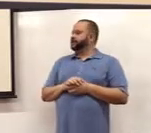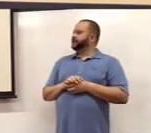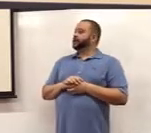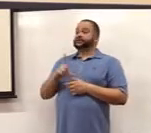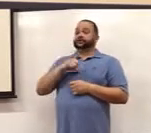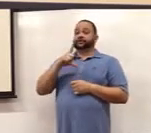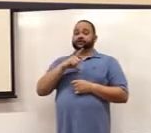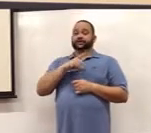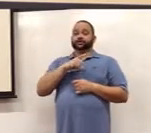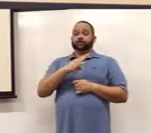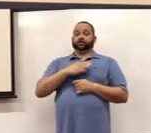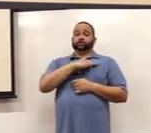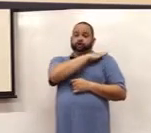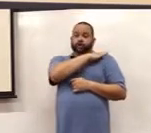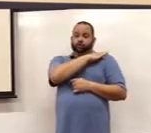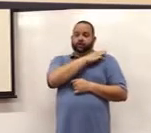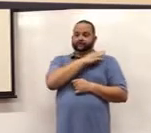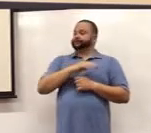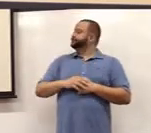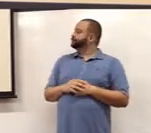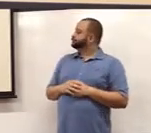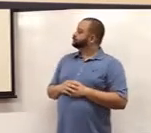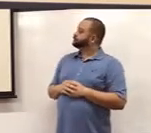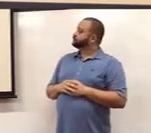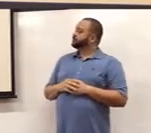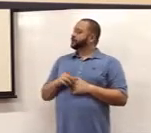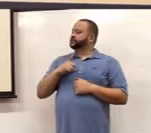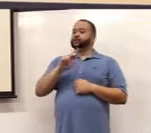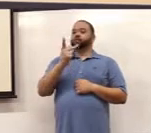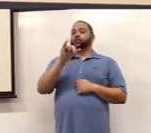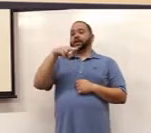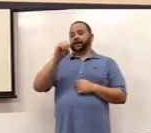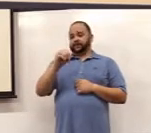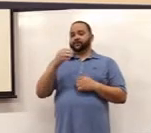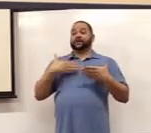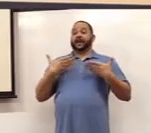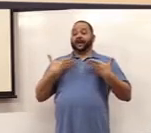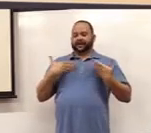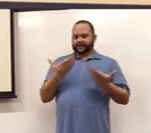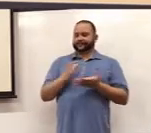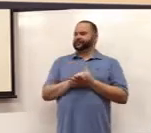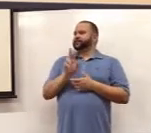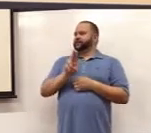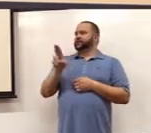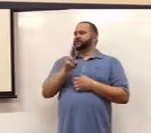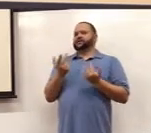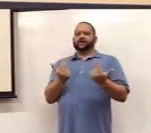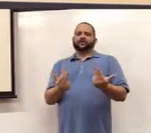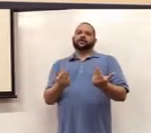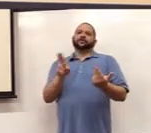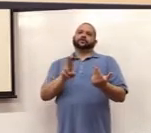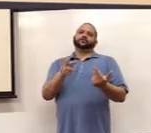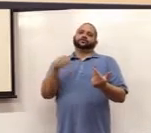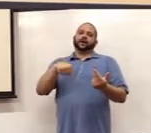os chilenos pegaram a música do Manuel Rios, chamado Hino Alegria, que ele fez uma versão popular, e eles usavam, mais ou menos como a gente